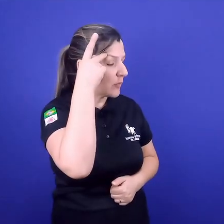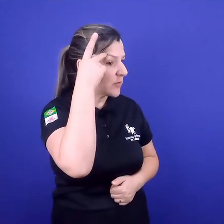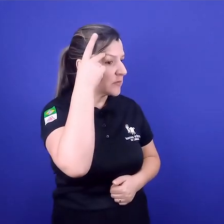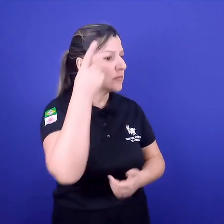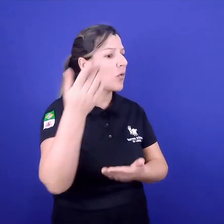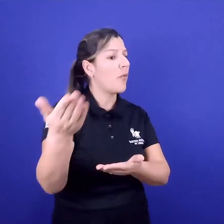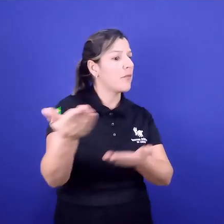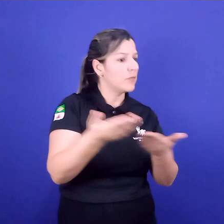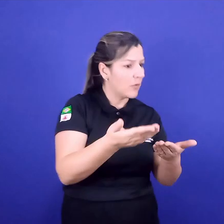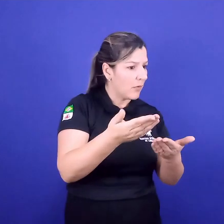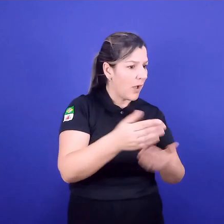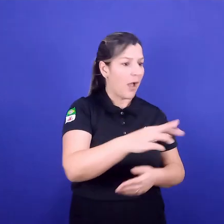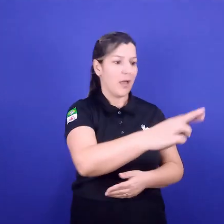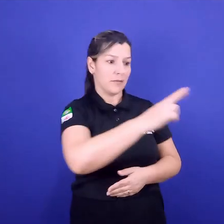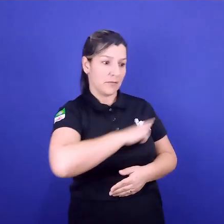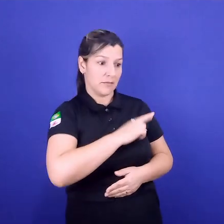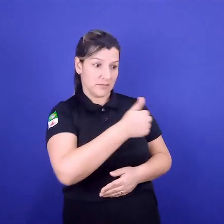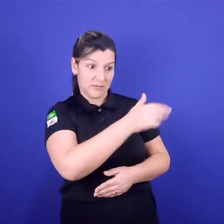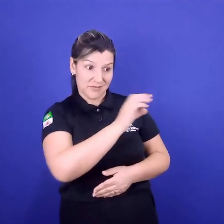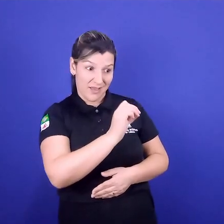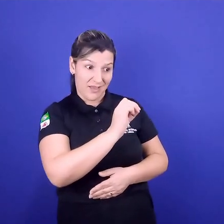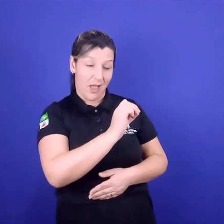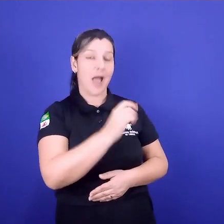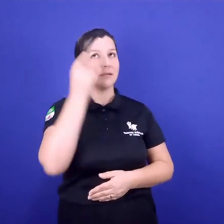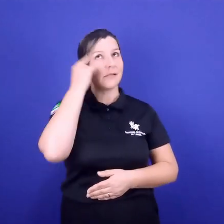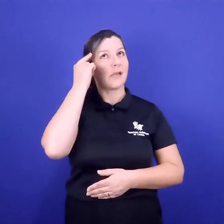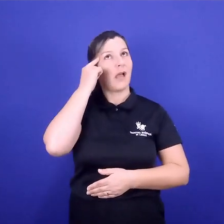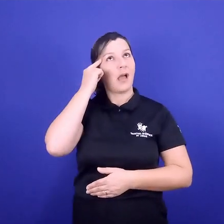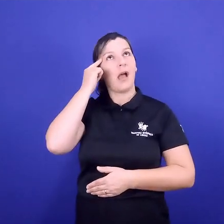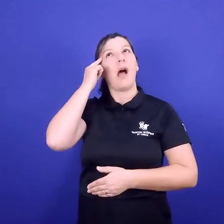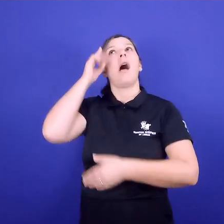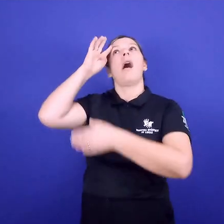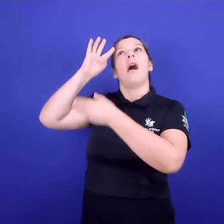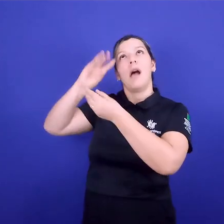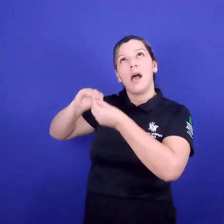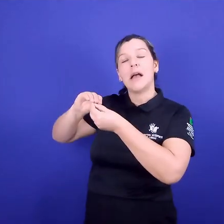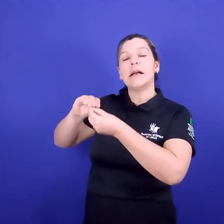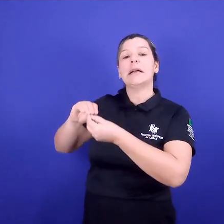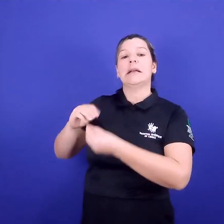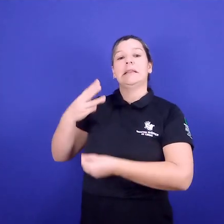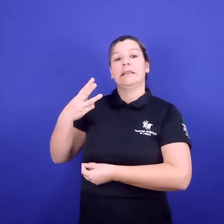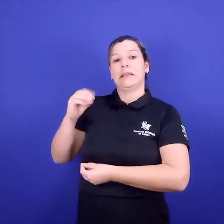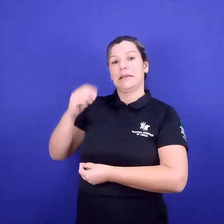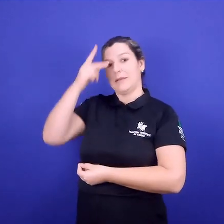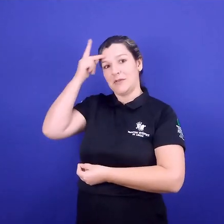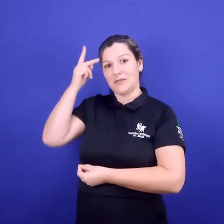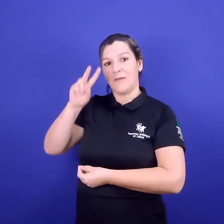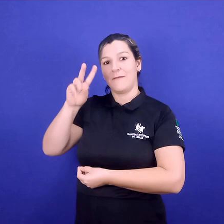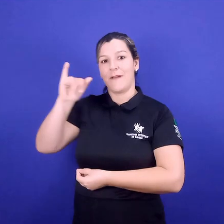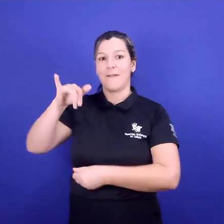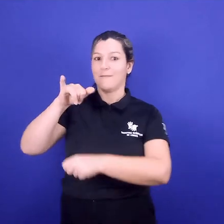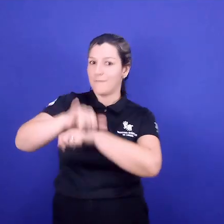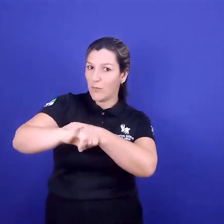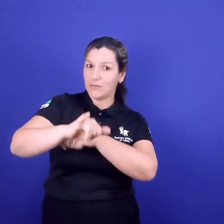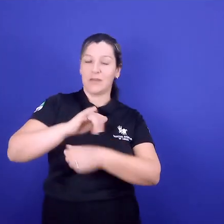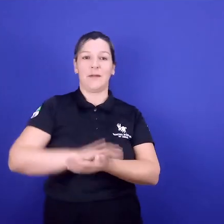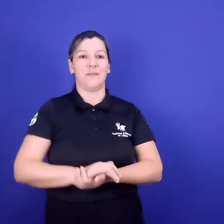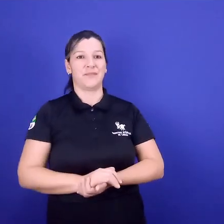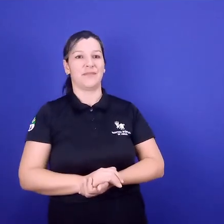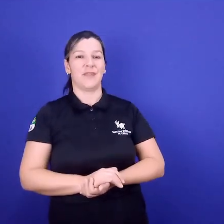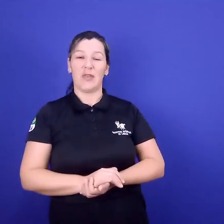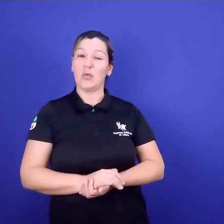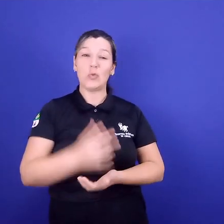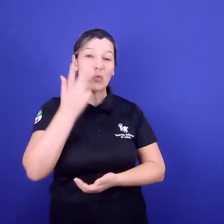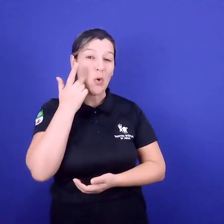fazer comida para 70. Porque 30 convidados não vão aparecer. TT, pelo amor de Deus, mas e se aparecer? Gente, é